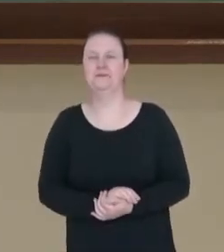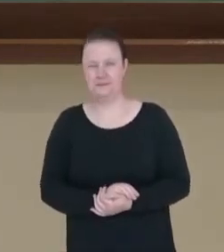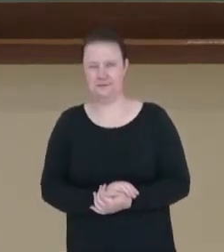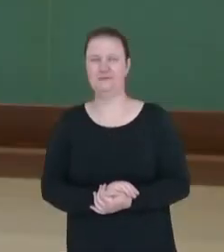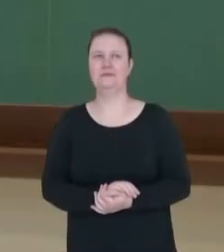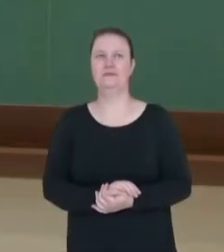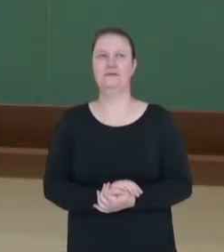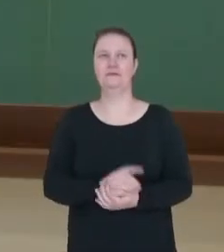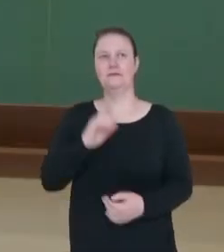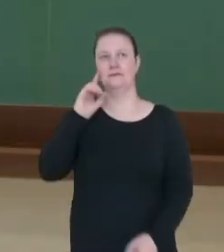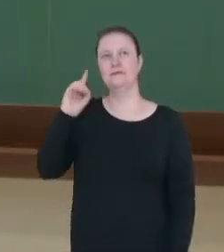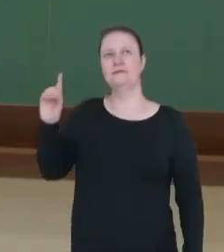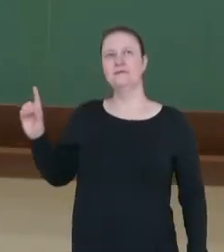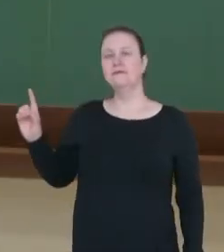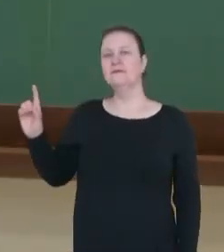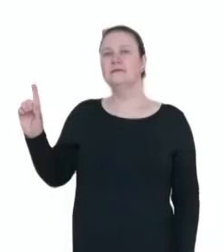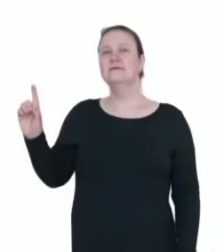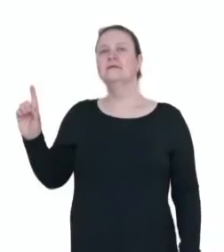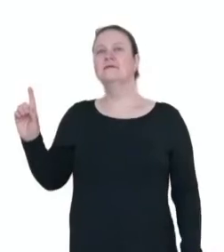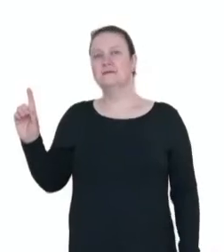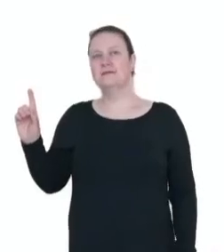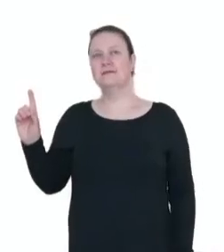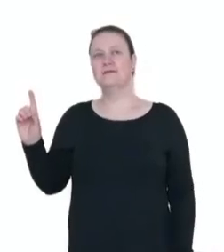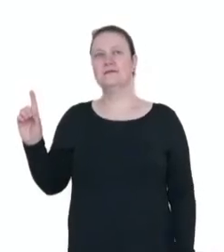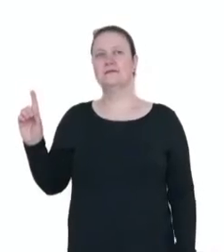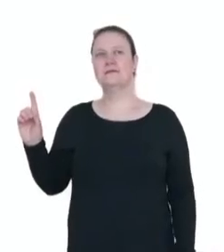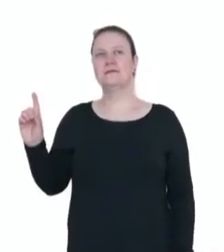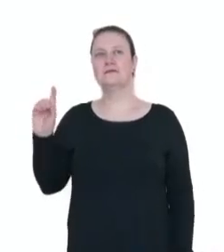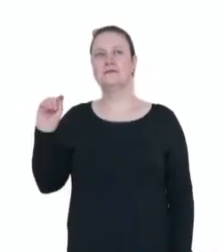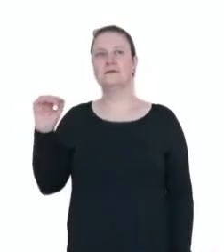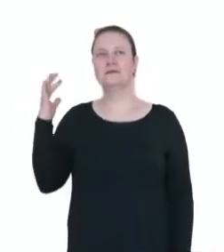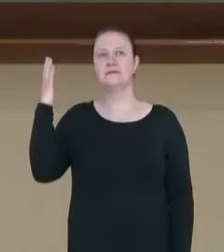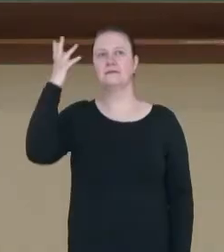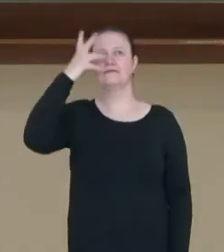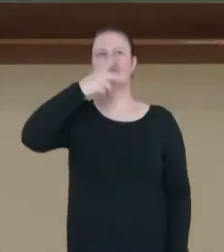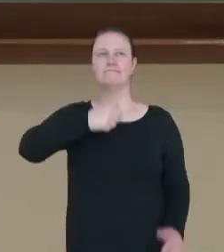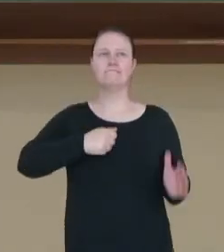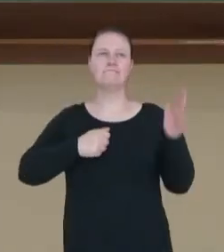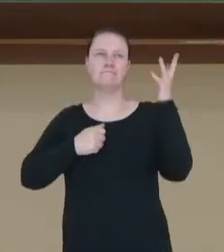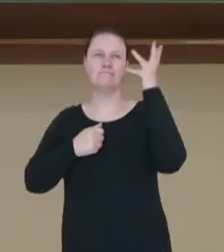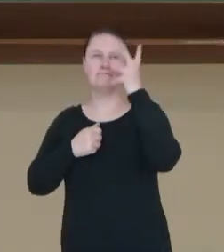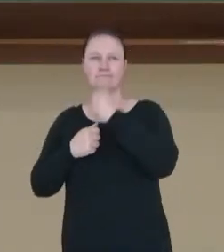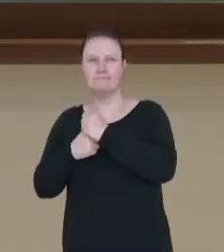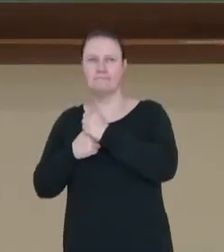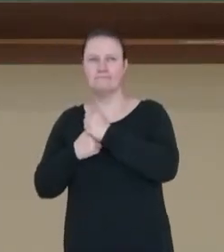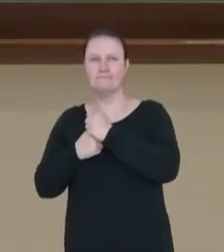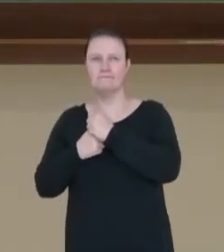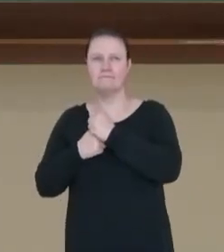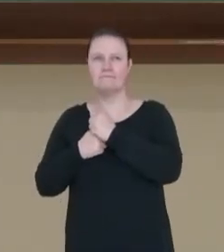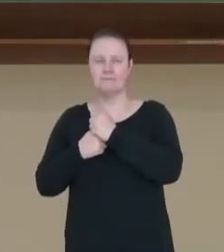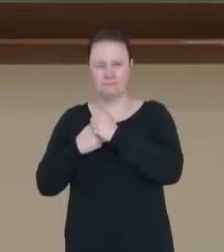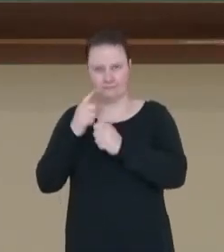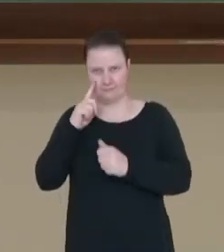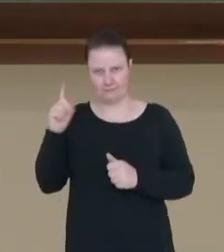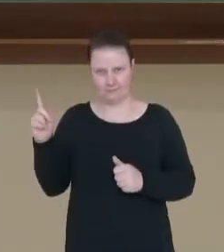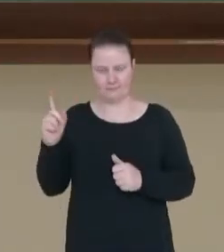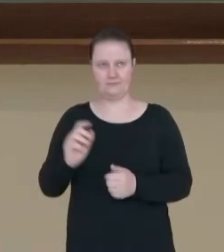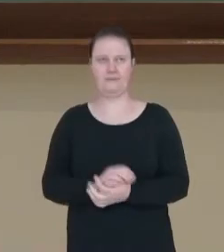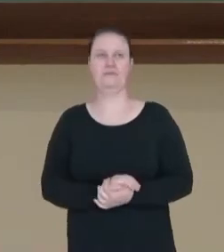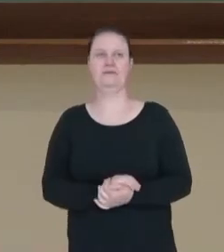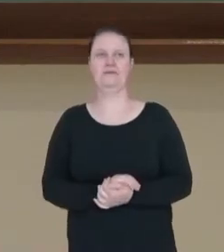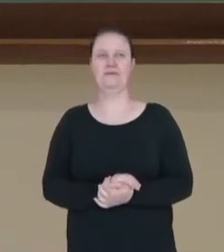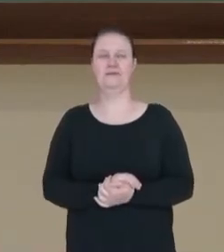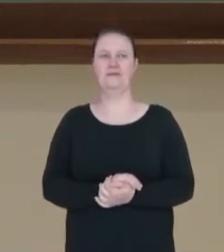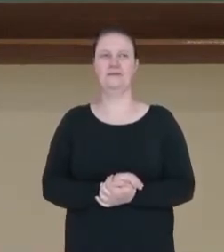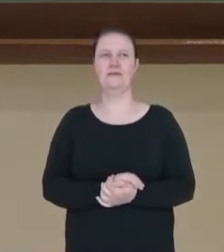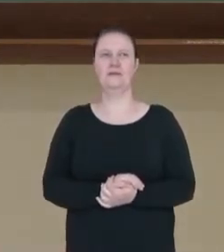bem! Manuel de Barros, olha que lindo poema, O Apanhador de Desperdícios. Vamos conhecer?